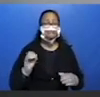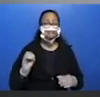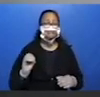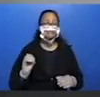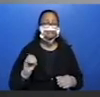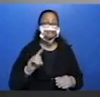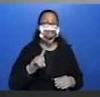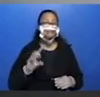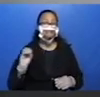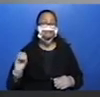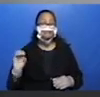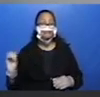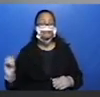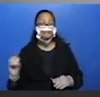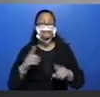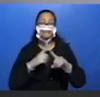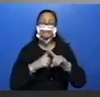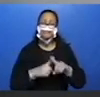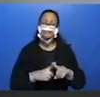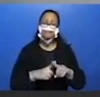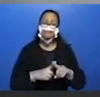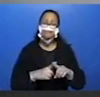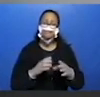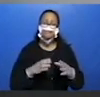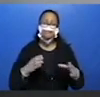2 zeros. E agora por 1000?